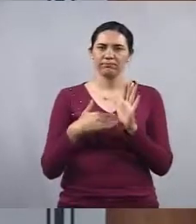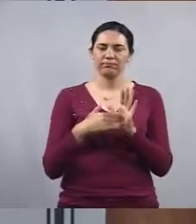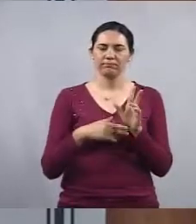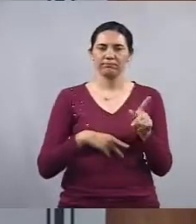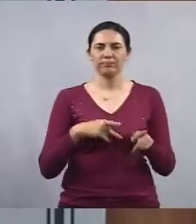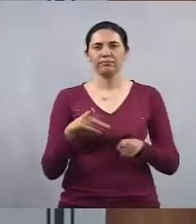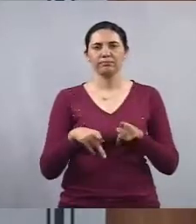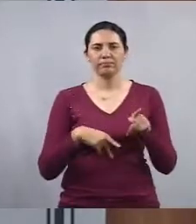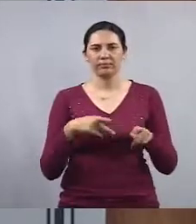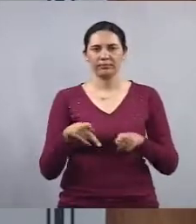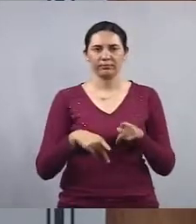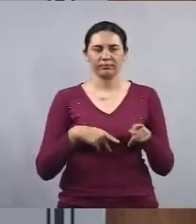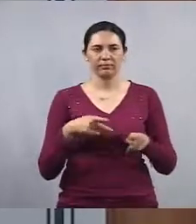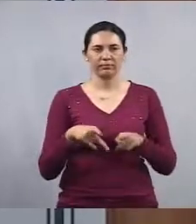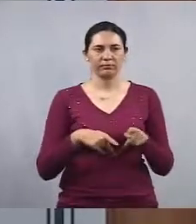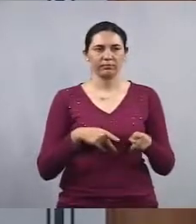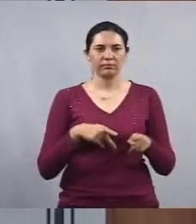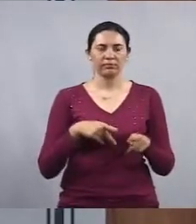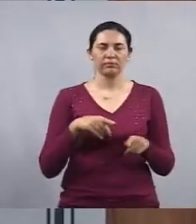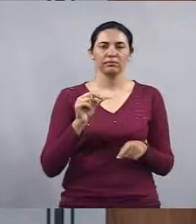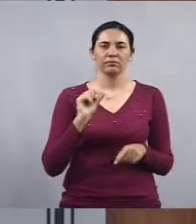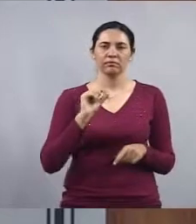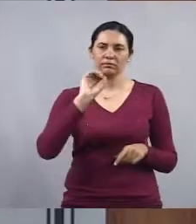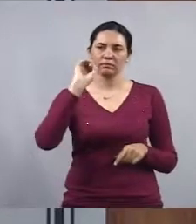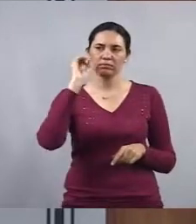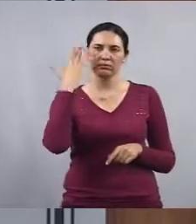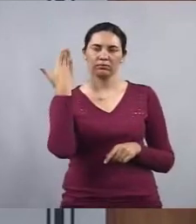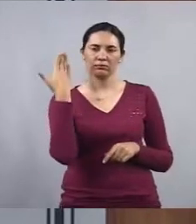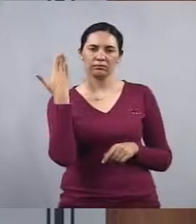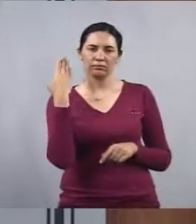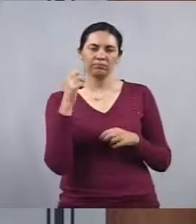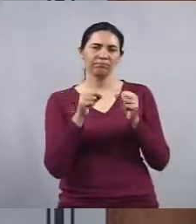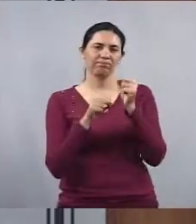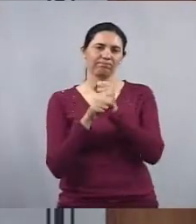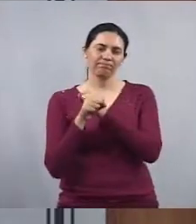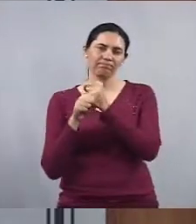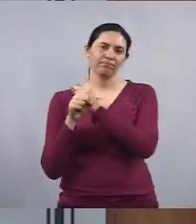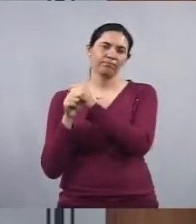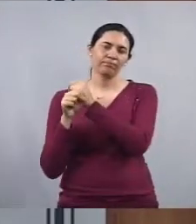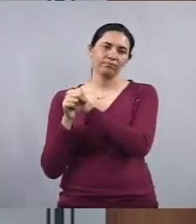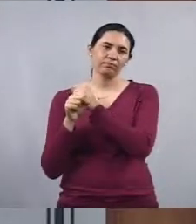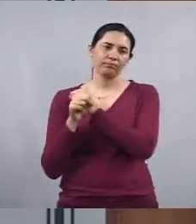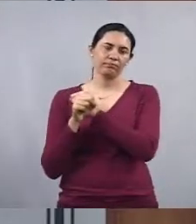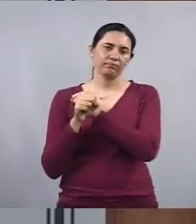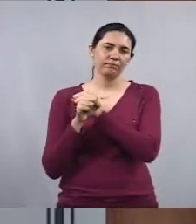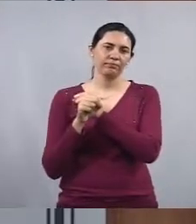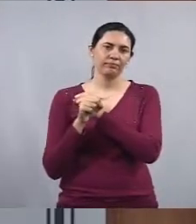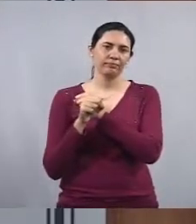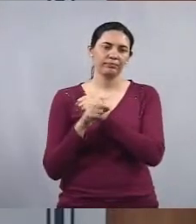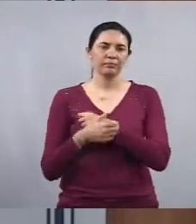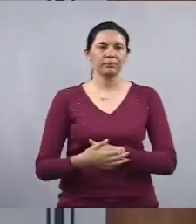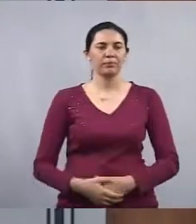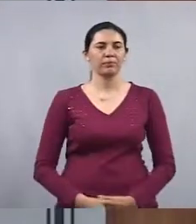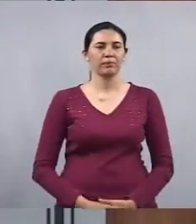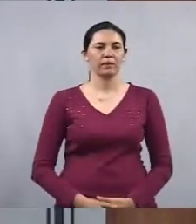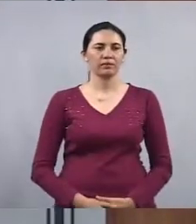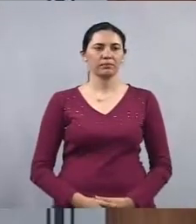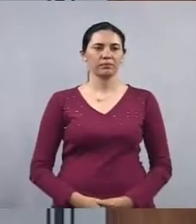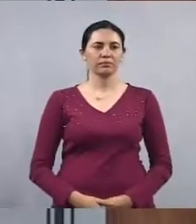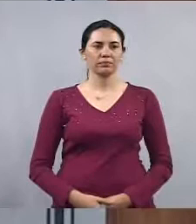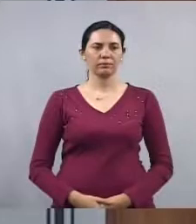população o que vem acontecendo nos últimos anos e propriamente dito nesse